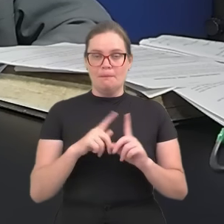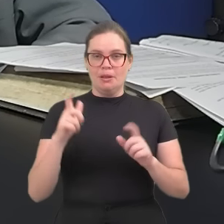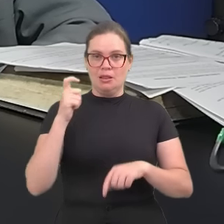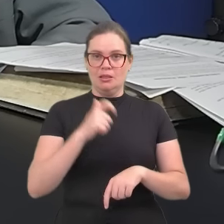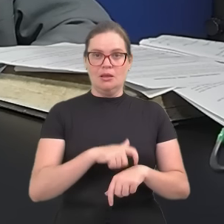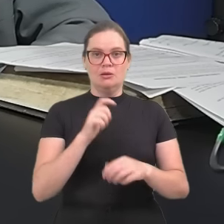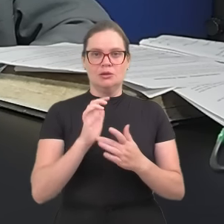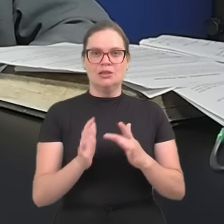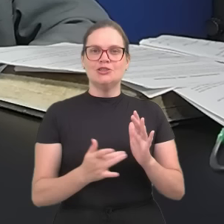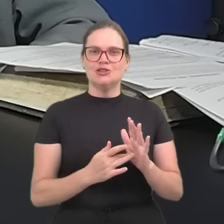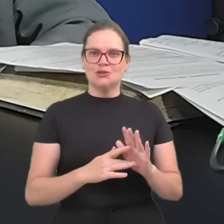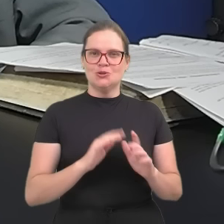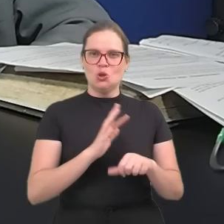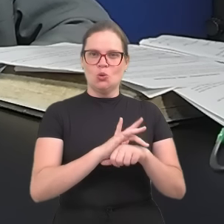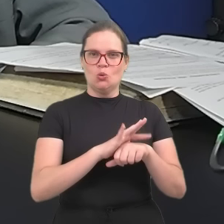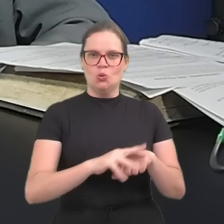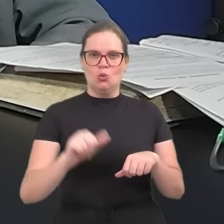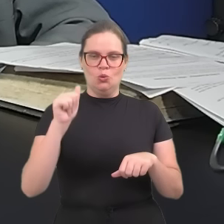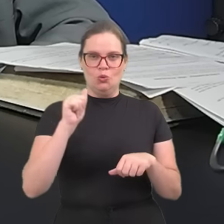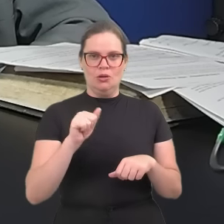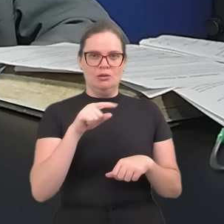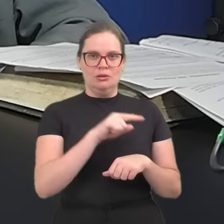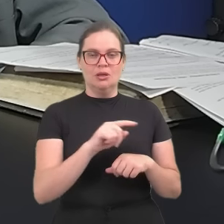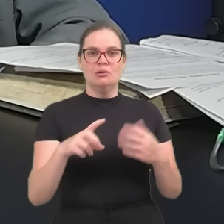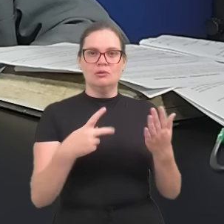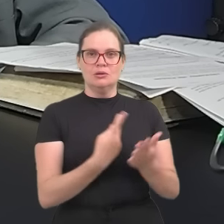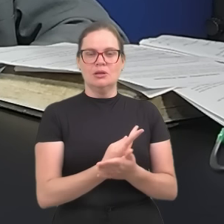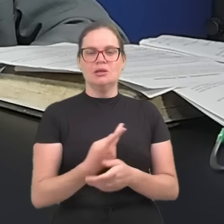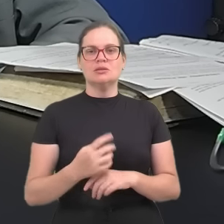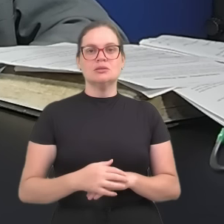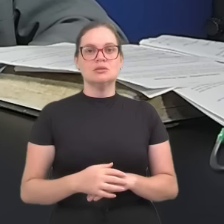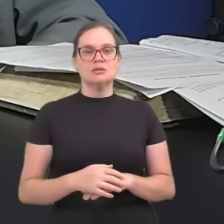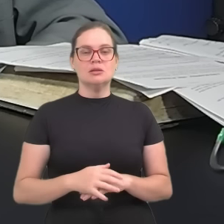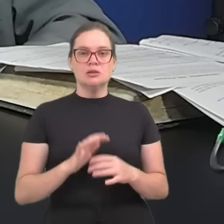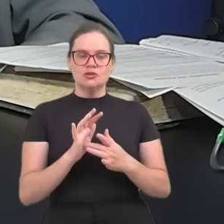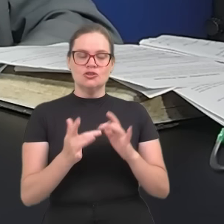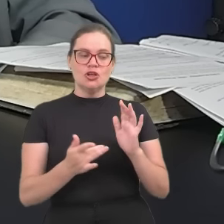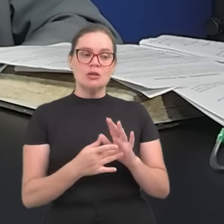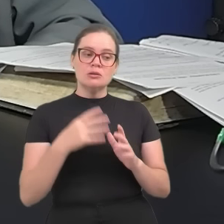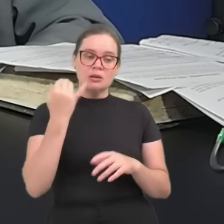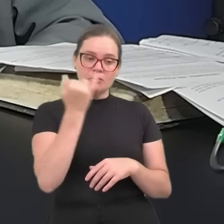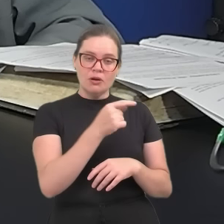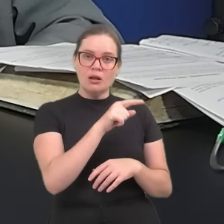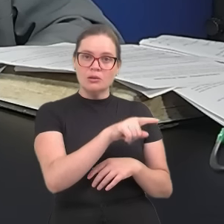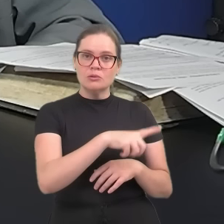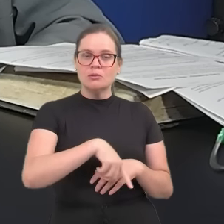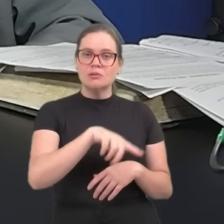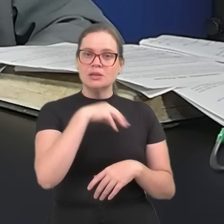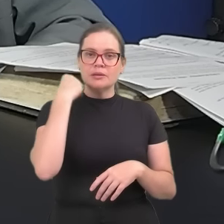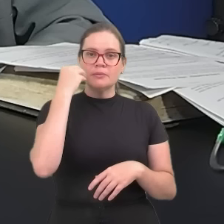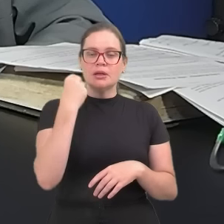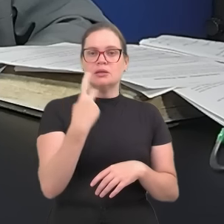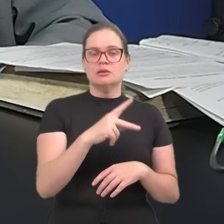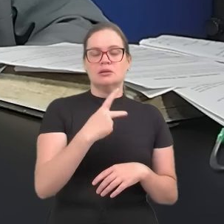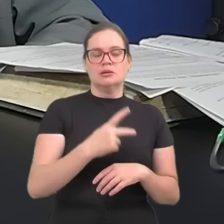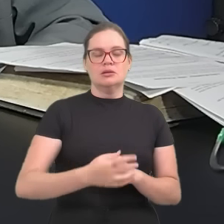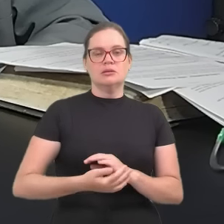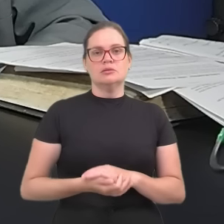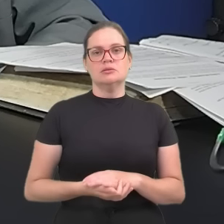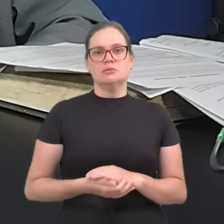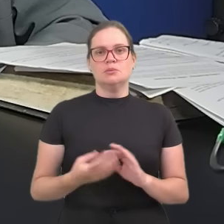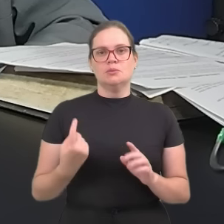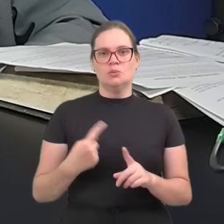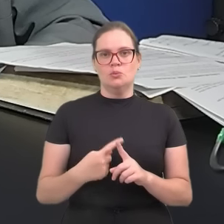cego, Jesus passa uma experiência para eles que ele falava